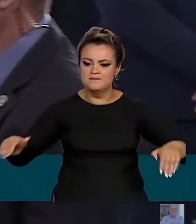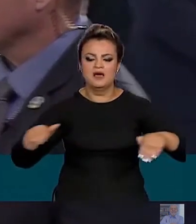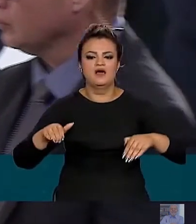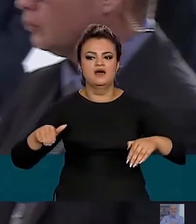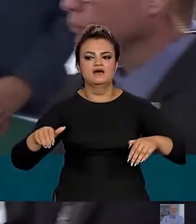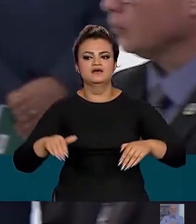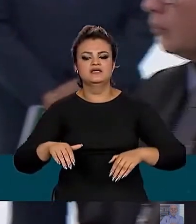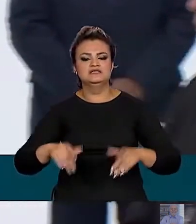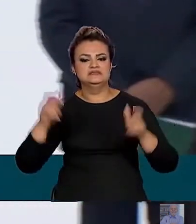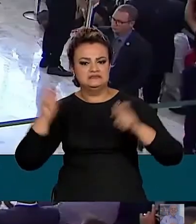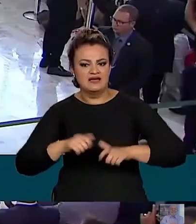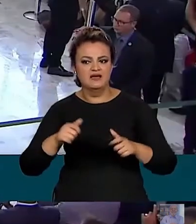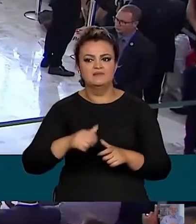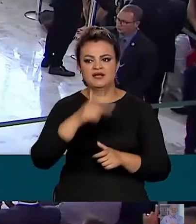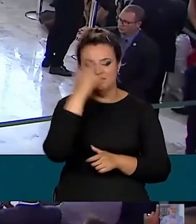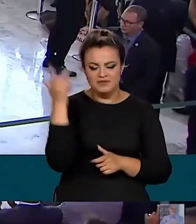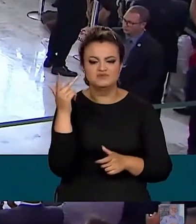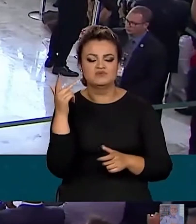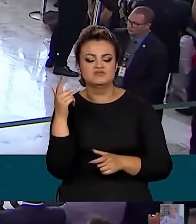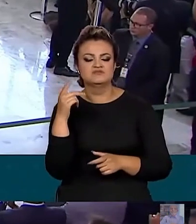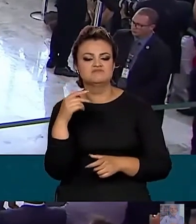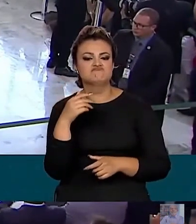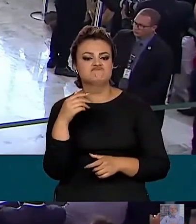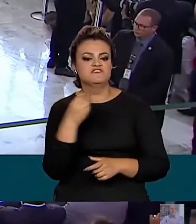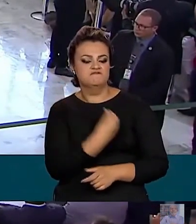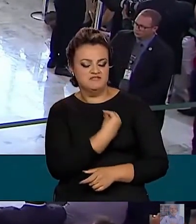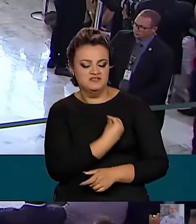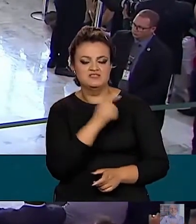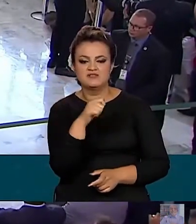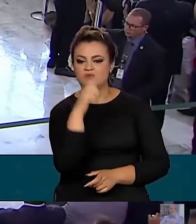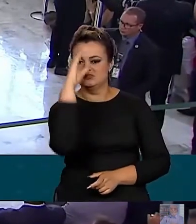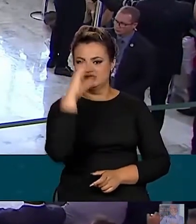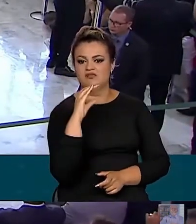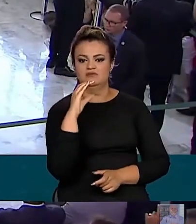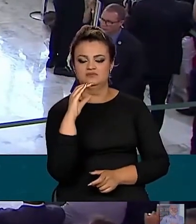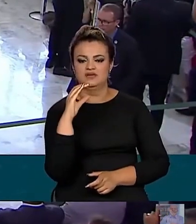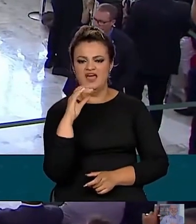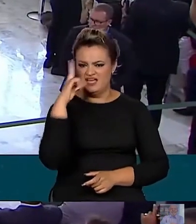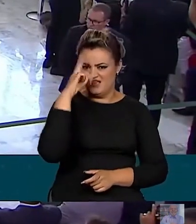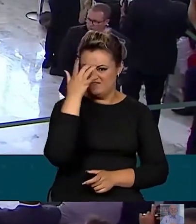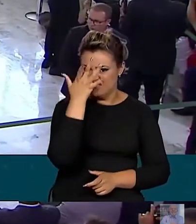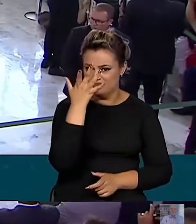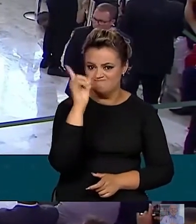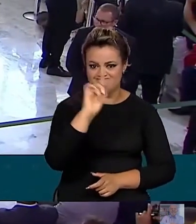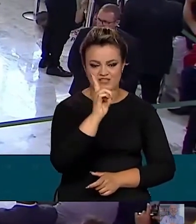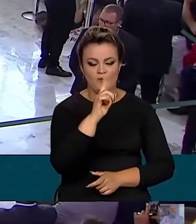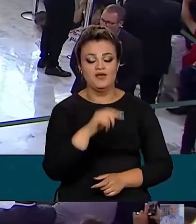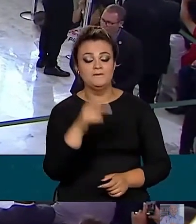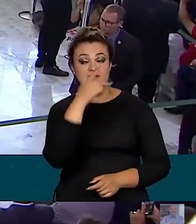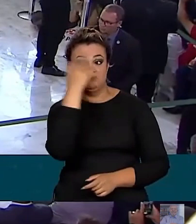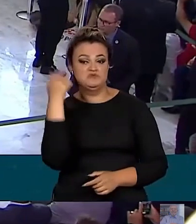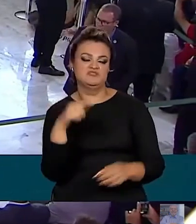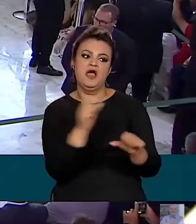país e permitir que as pessoas vivam como cidadão. Será difícil? É difícil. Mas muita gente achou que